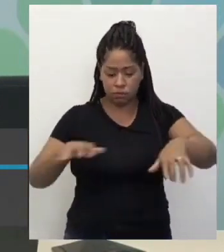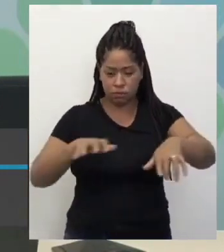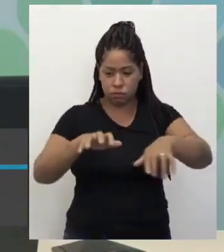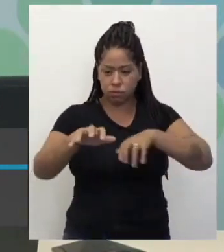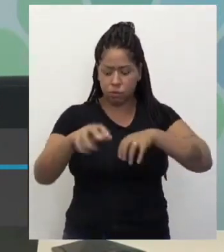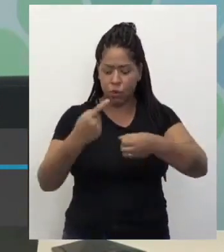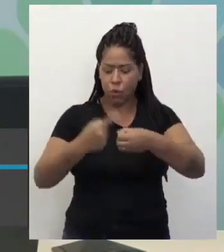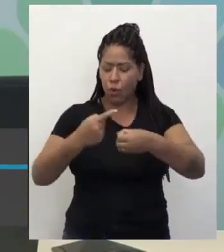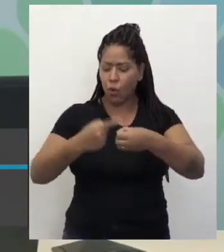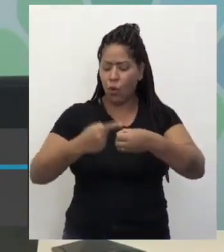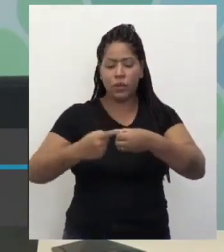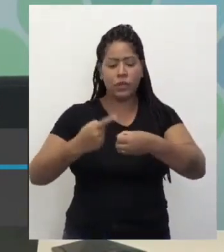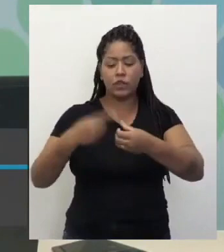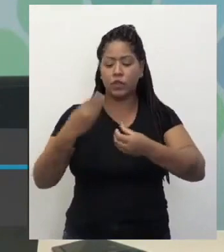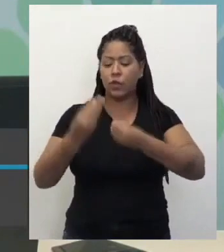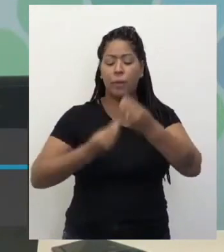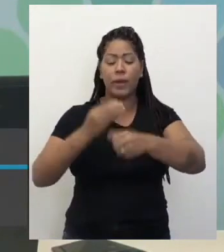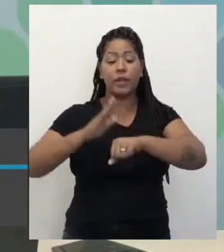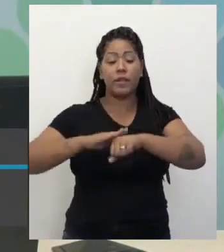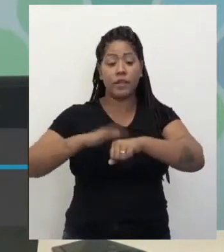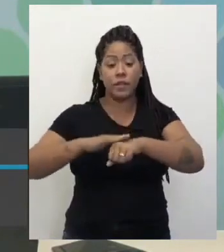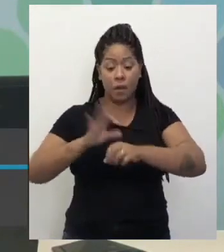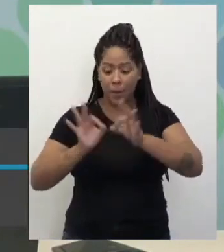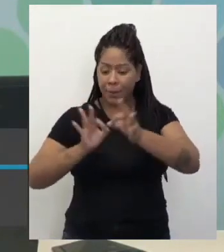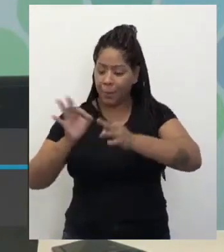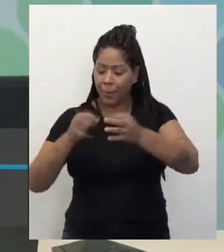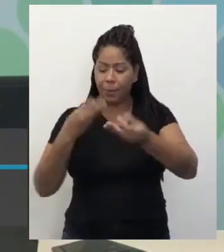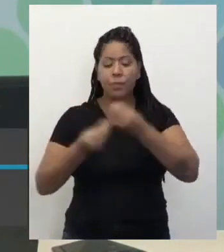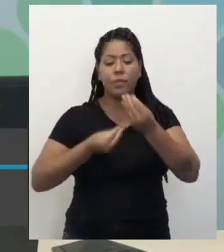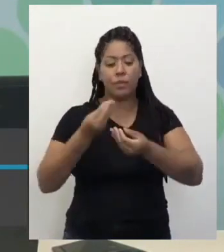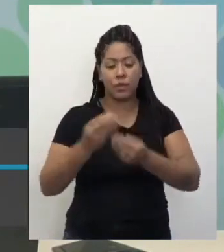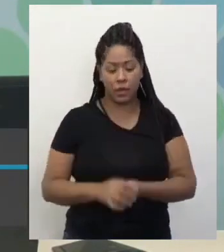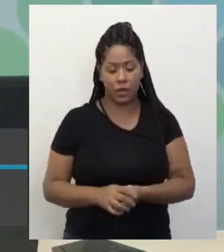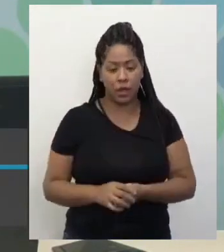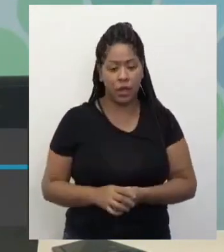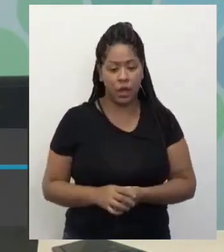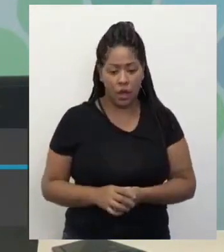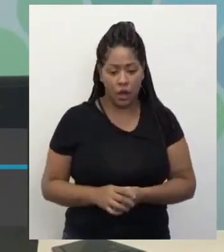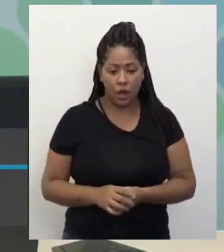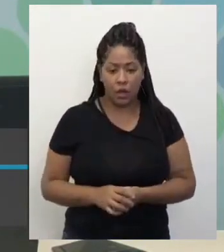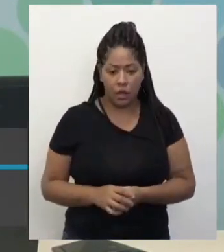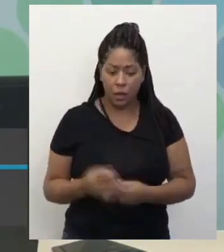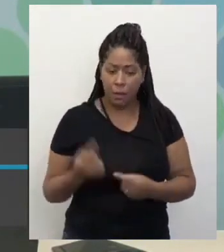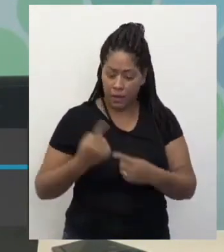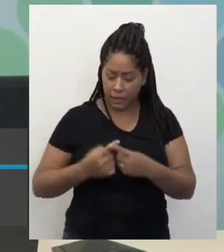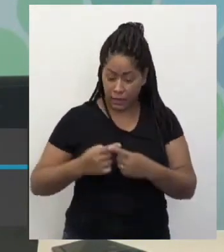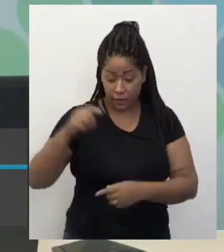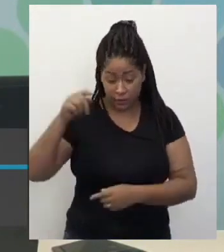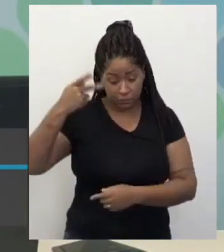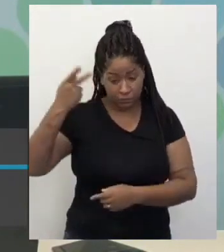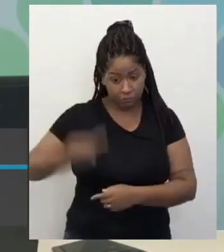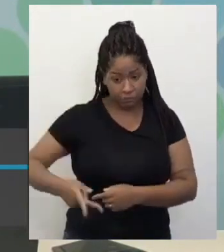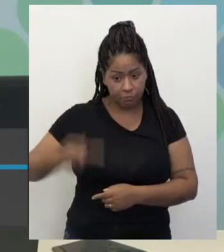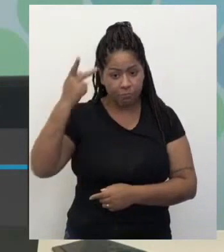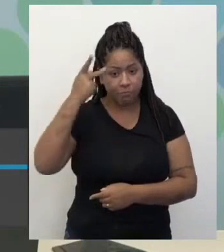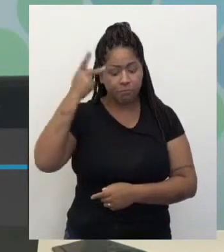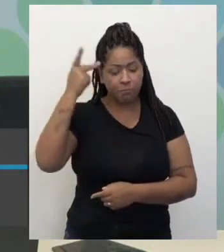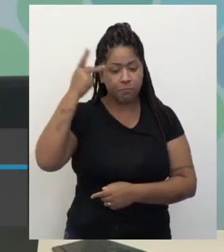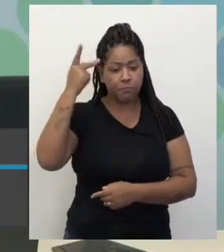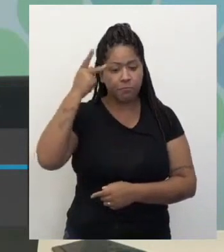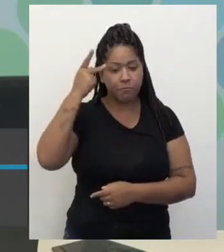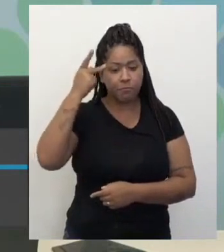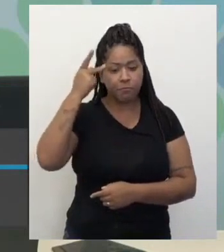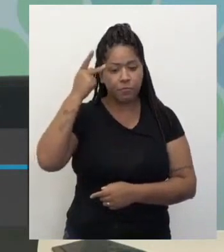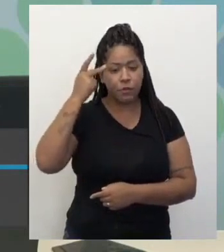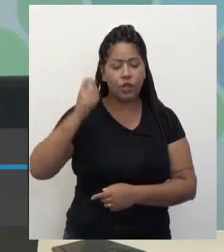cidade funciona, como é que ela está estruturada. A gente sabe que em cidades como São Paulo, aqui a capital, nós temos lá as